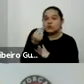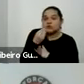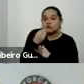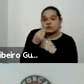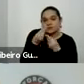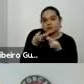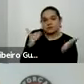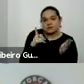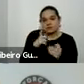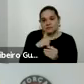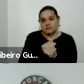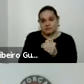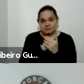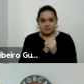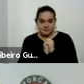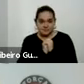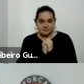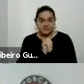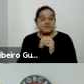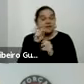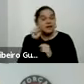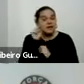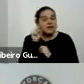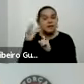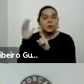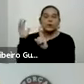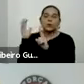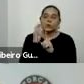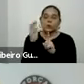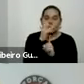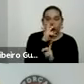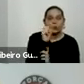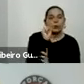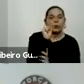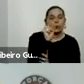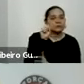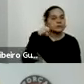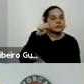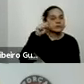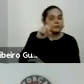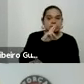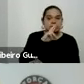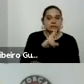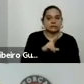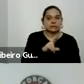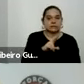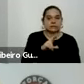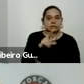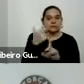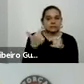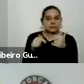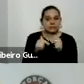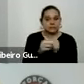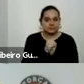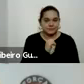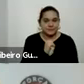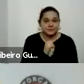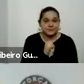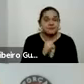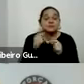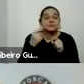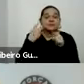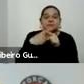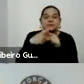possibilita. E isso influencia, sim, e muito no resultado do trabalho, porque é